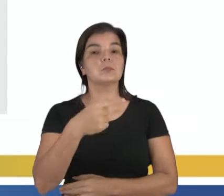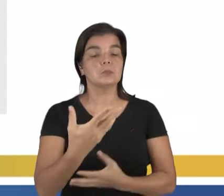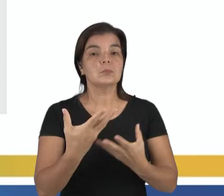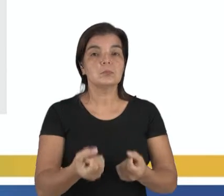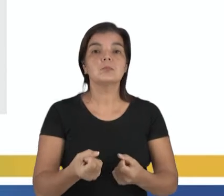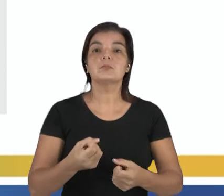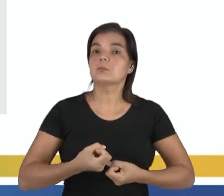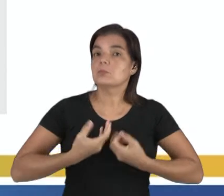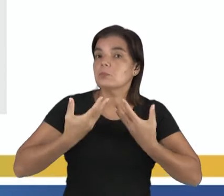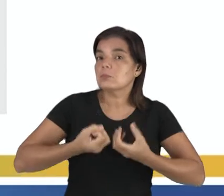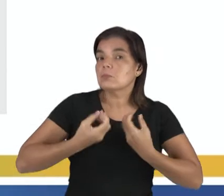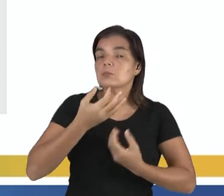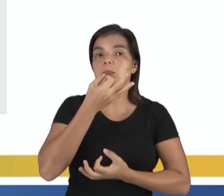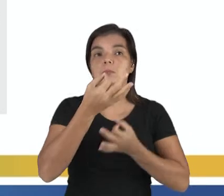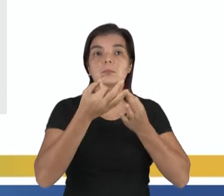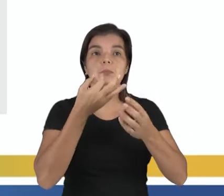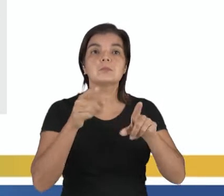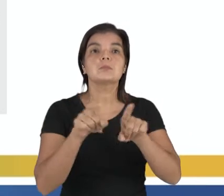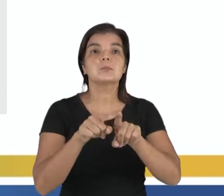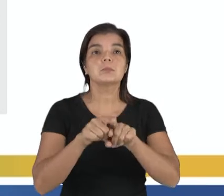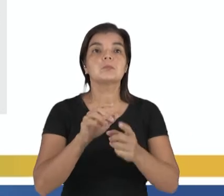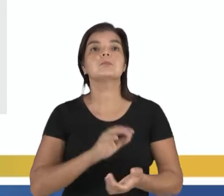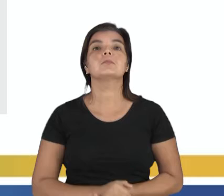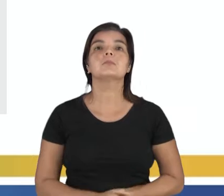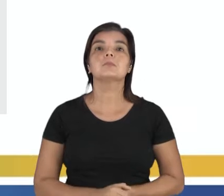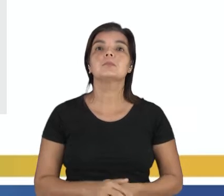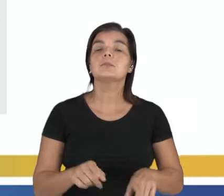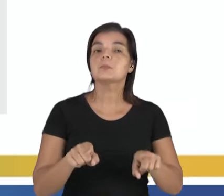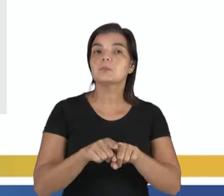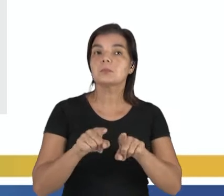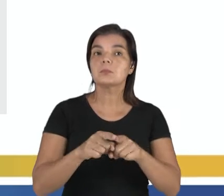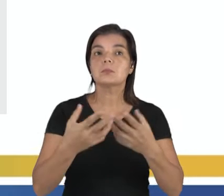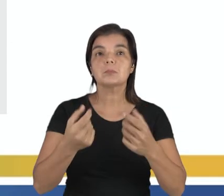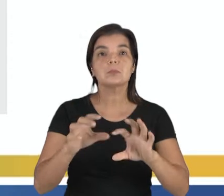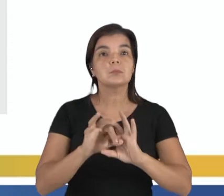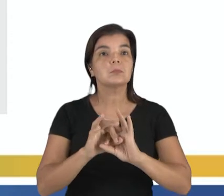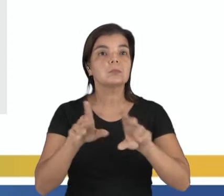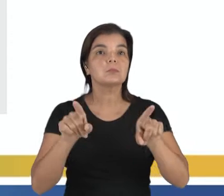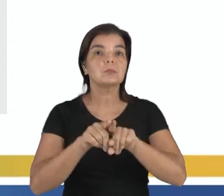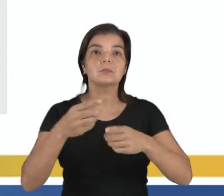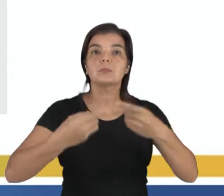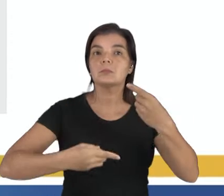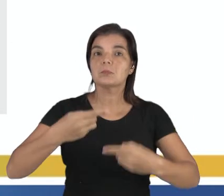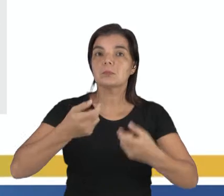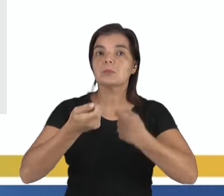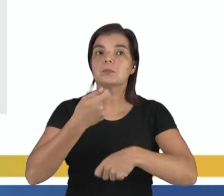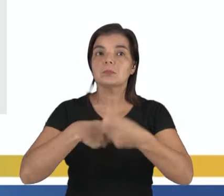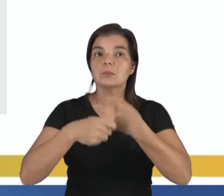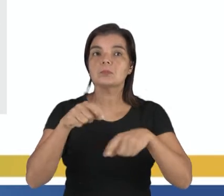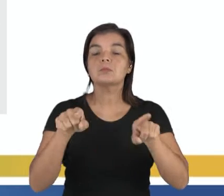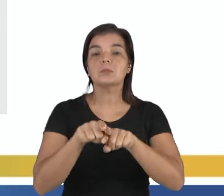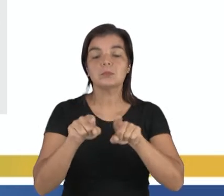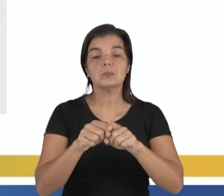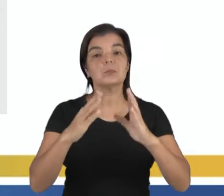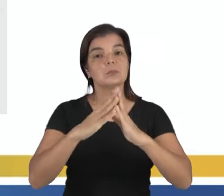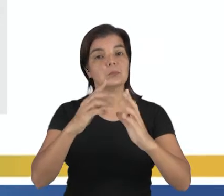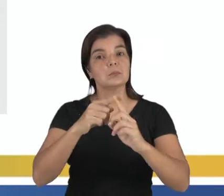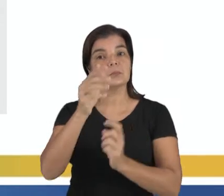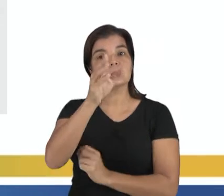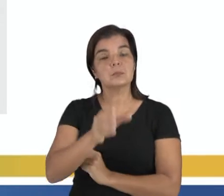de expressão. Como eu disse, criticando o absolutismo, defesa da liberdade política e econômica, e a Igreja Católica